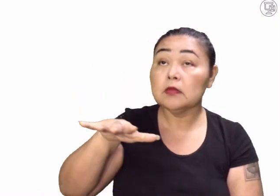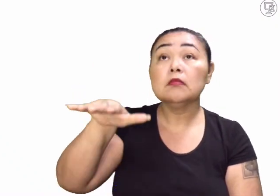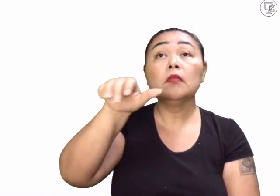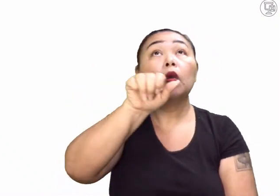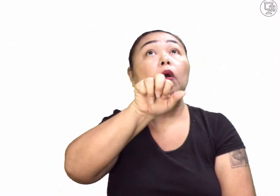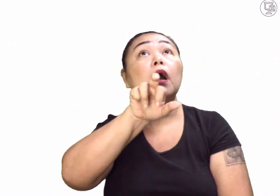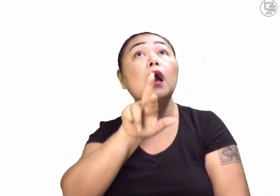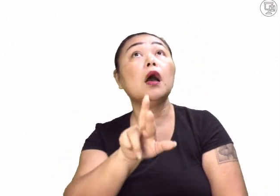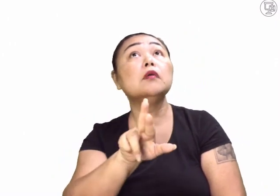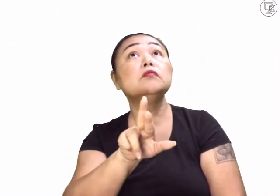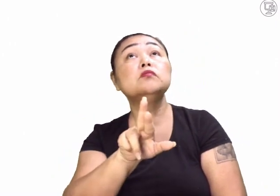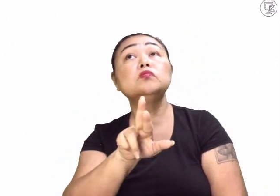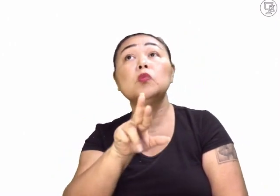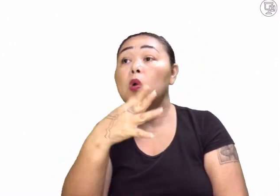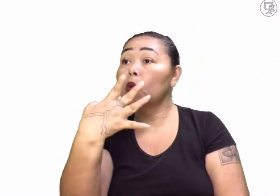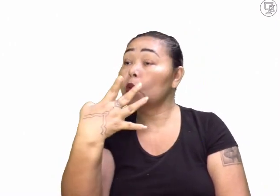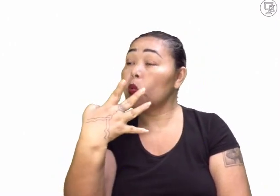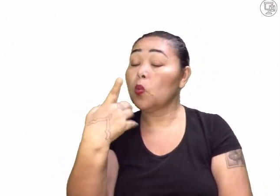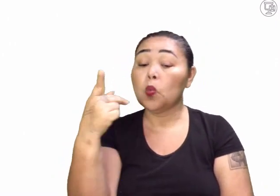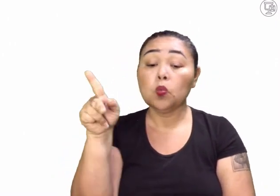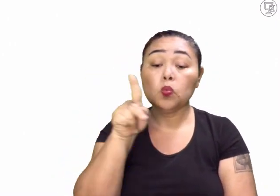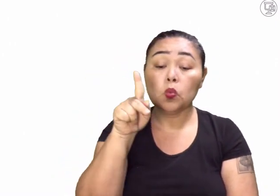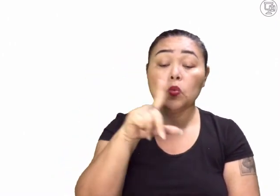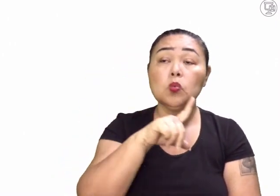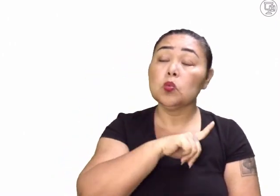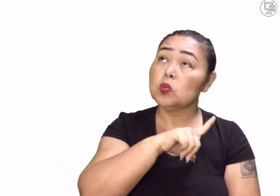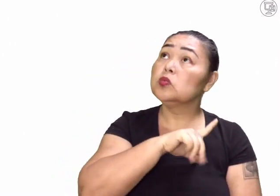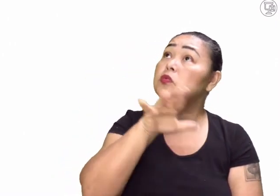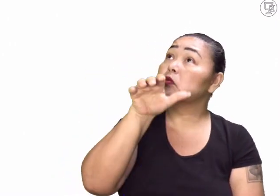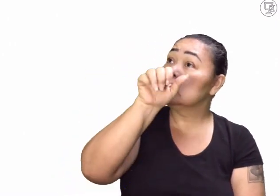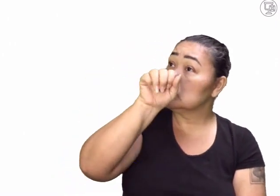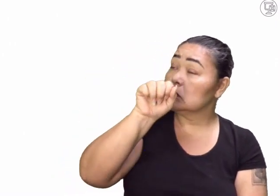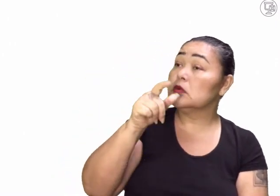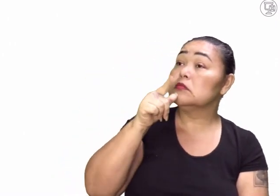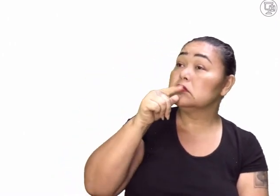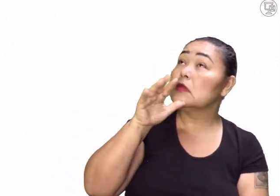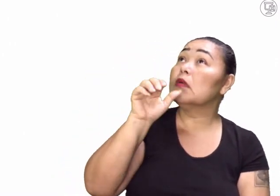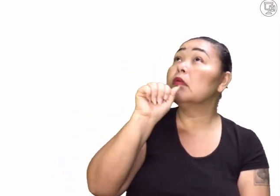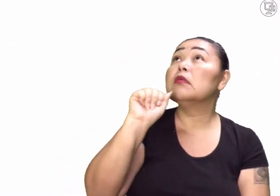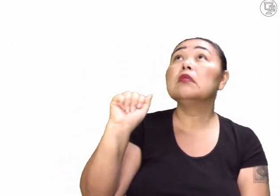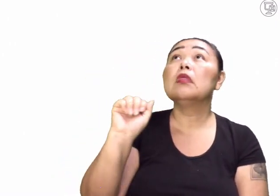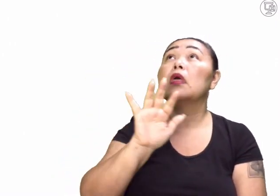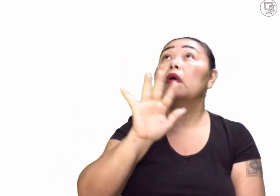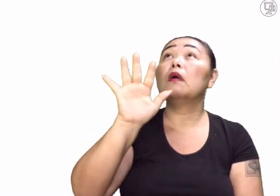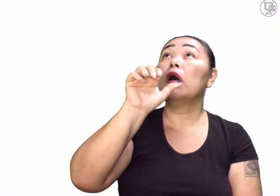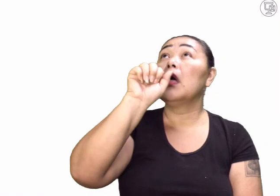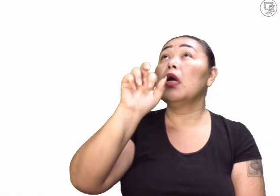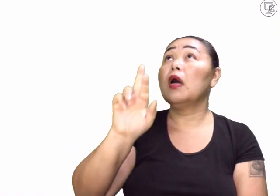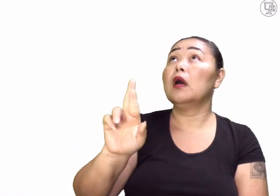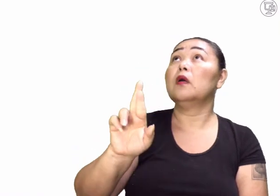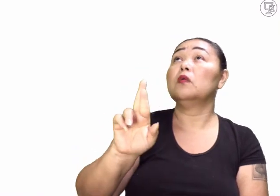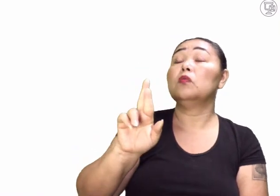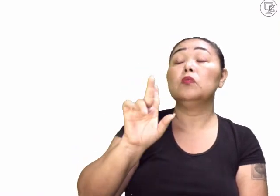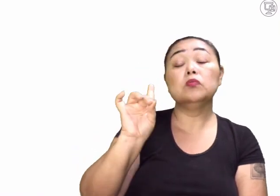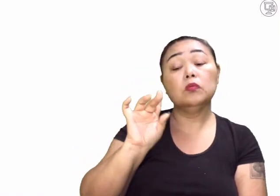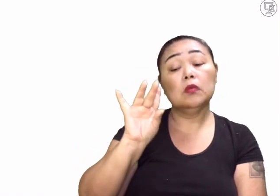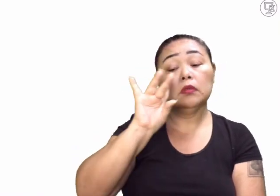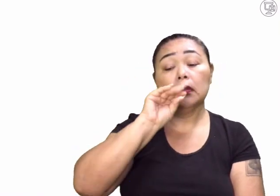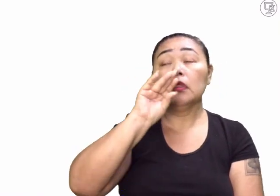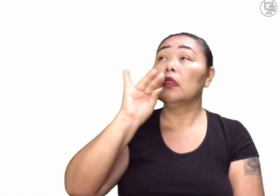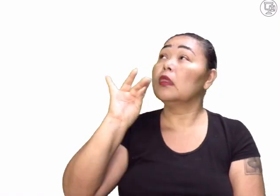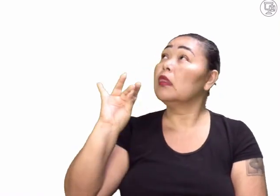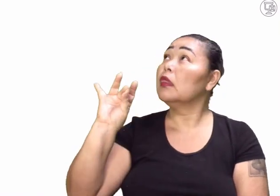ar. Professor, então quer dizer que tem água no ar? Sim, a umidade do ar. A umidade no ar.